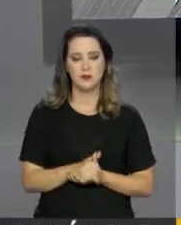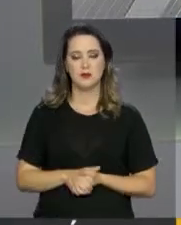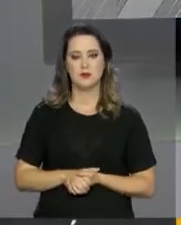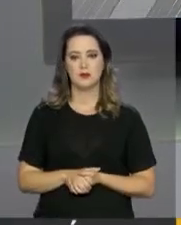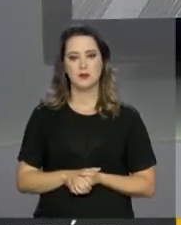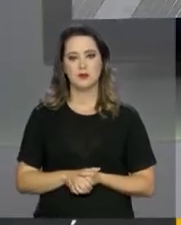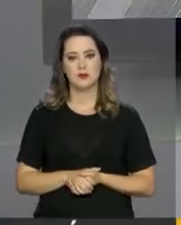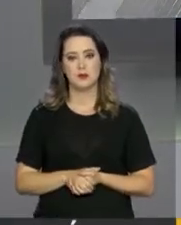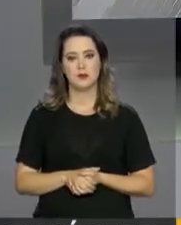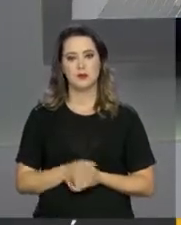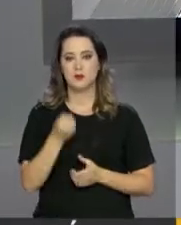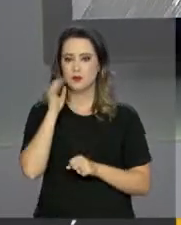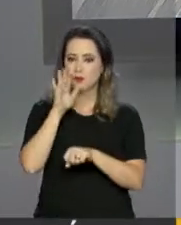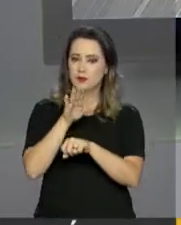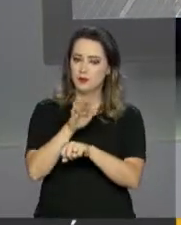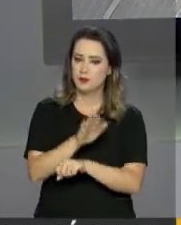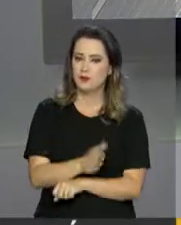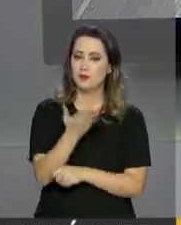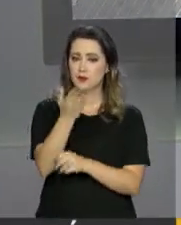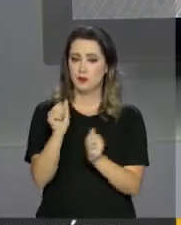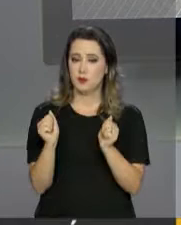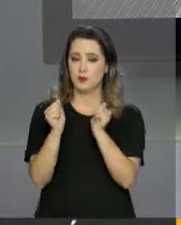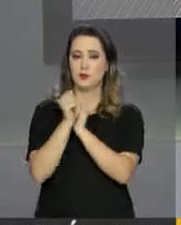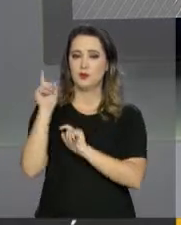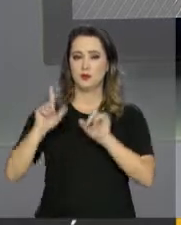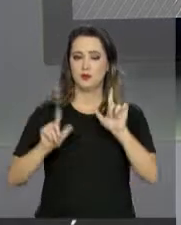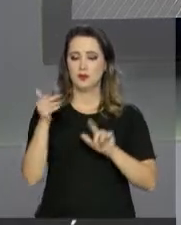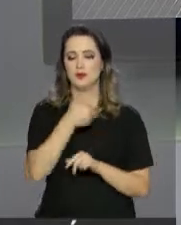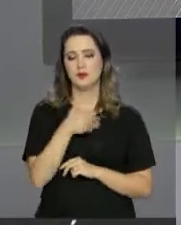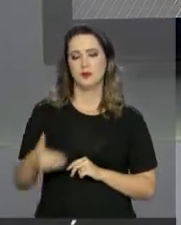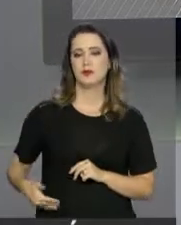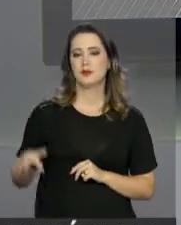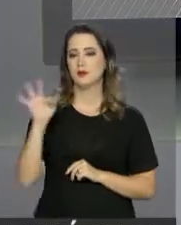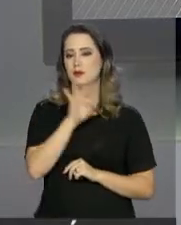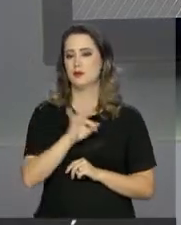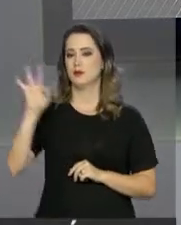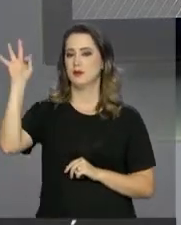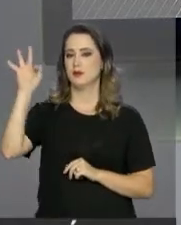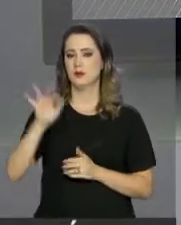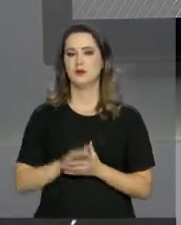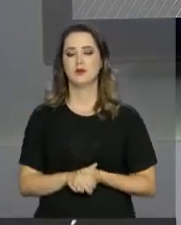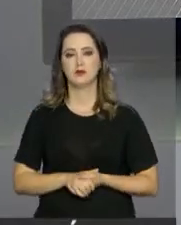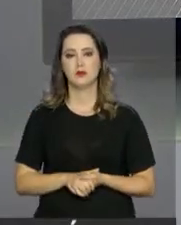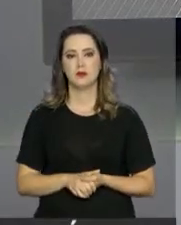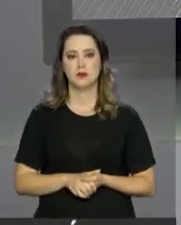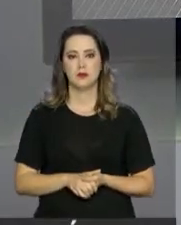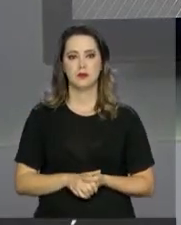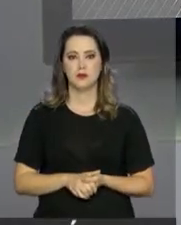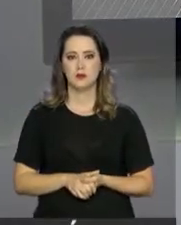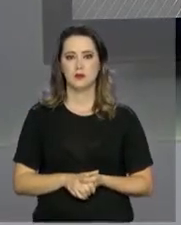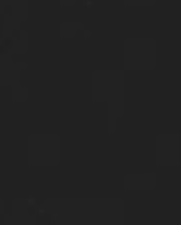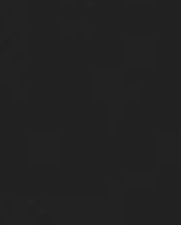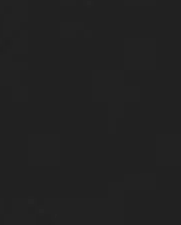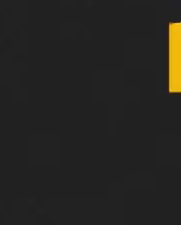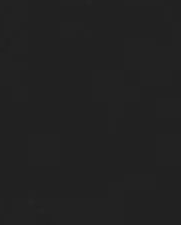ibge na internet uma boa tarde pra você e continue com a gente na nbr a tv do governo federal